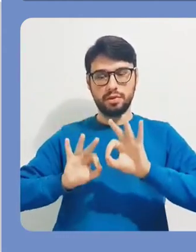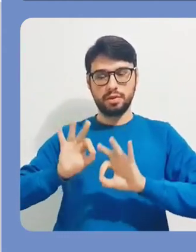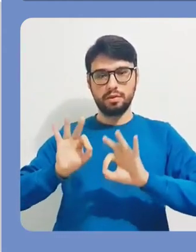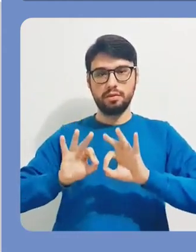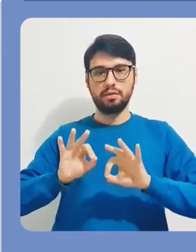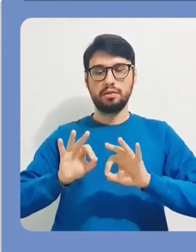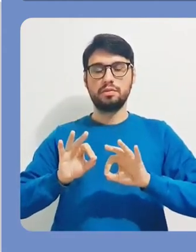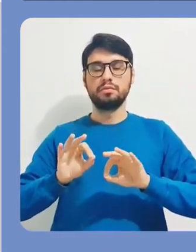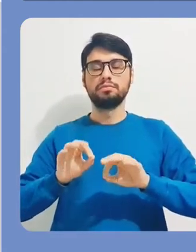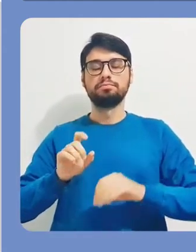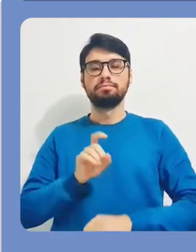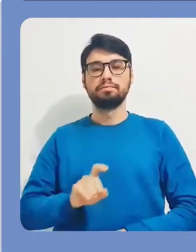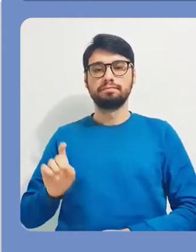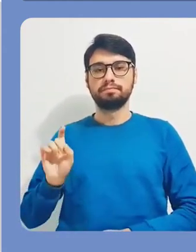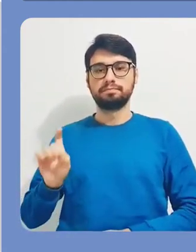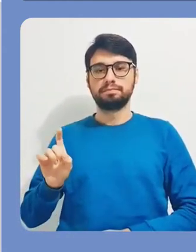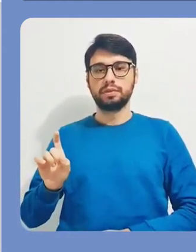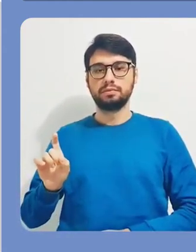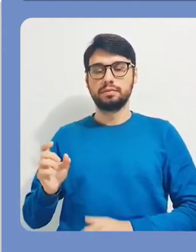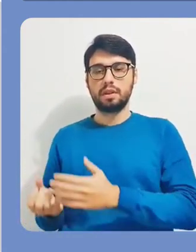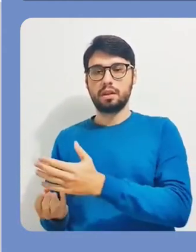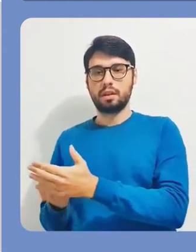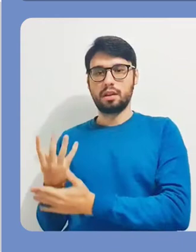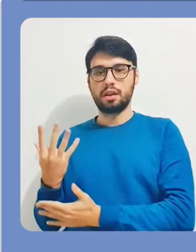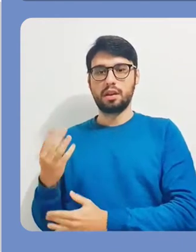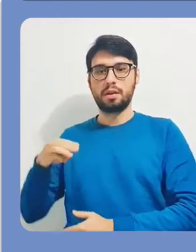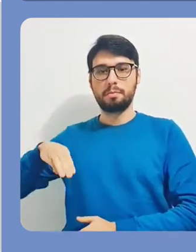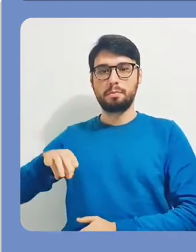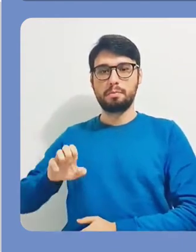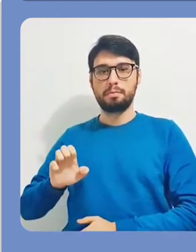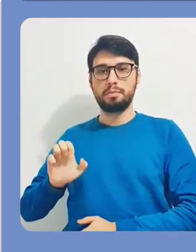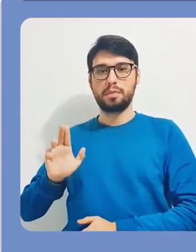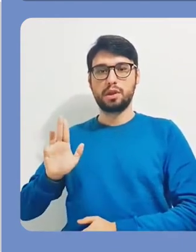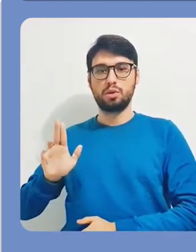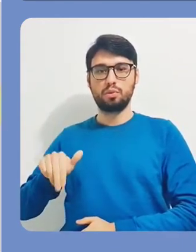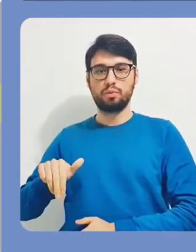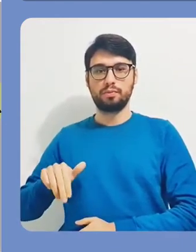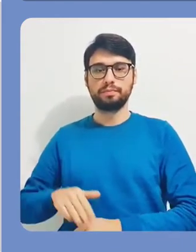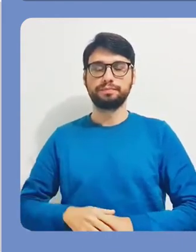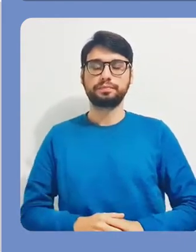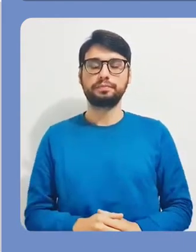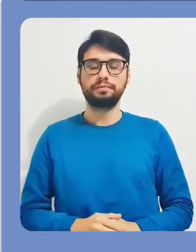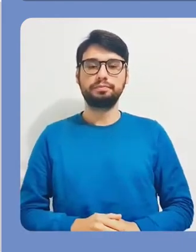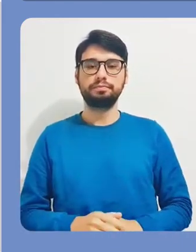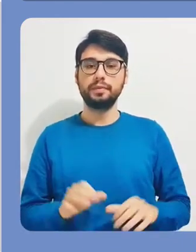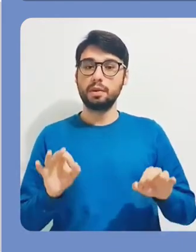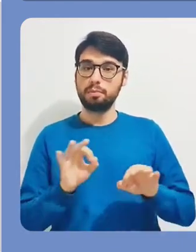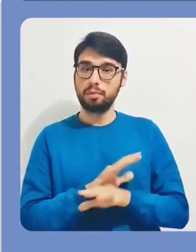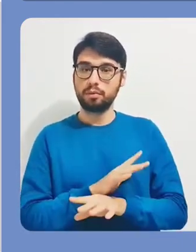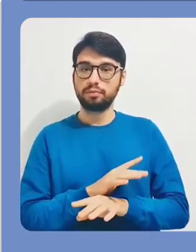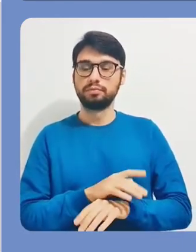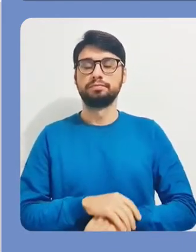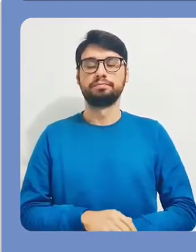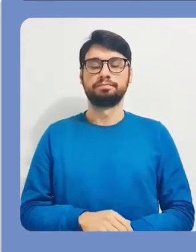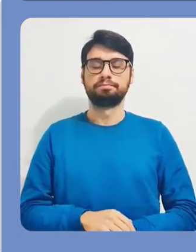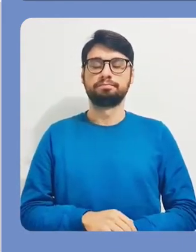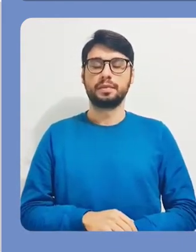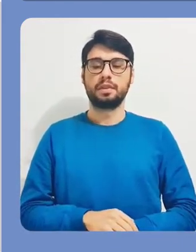informações. Digito o nome da categoria e venho na opção Criar menu.